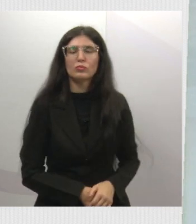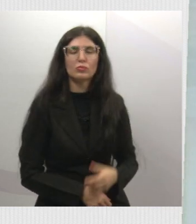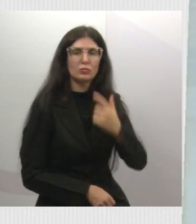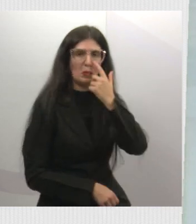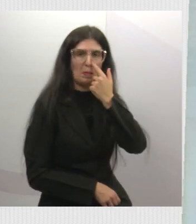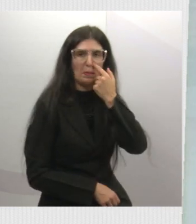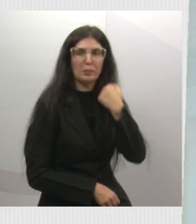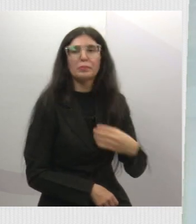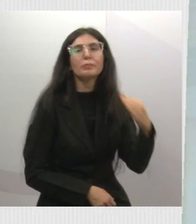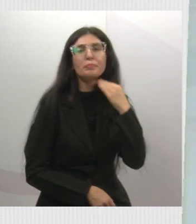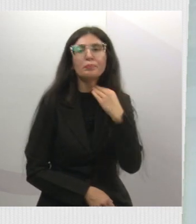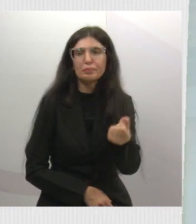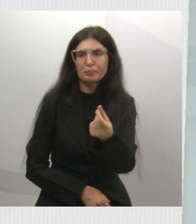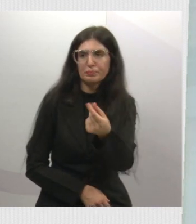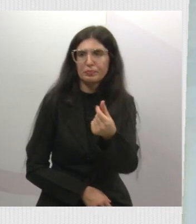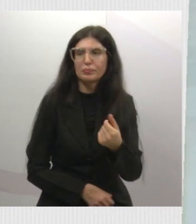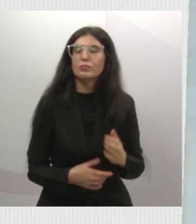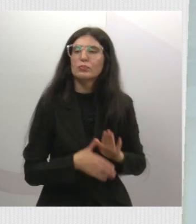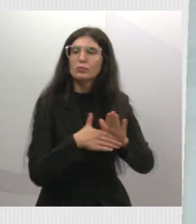previsão